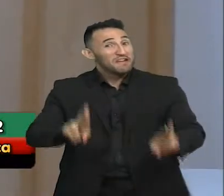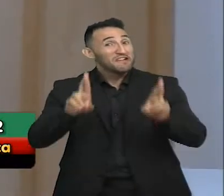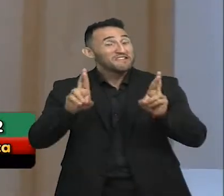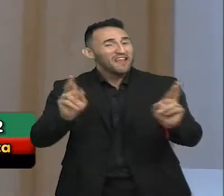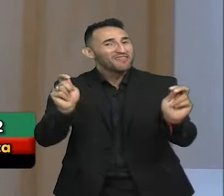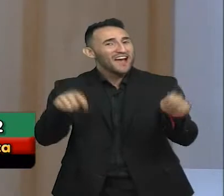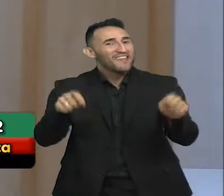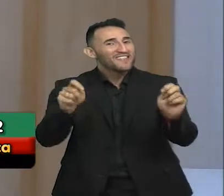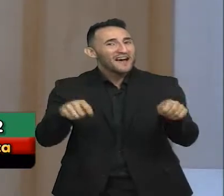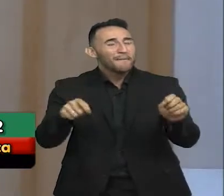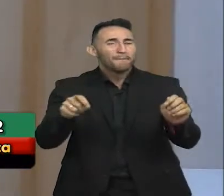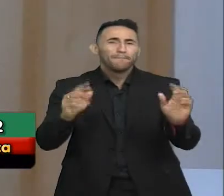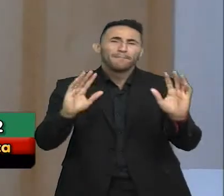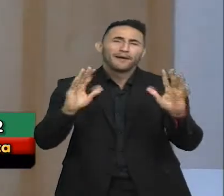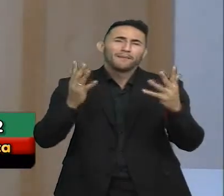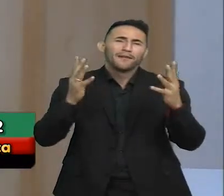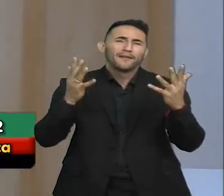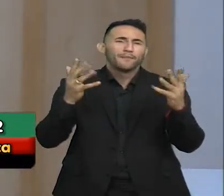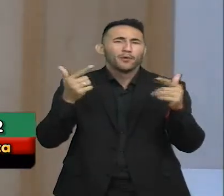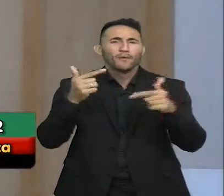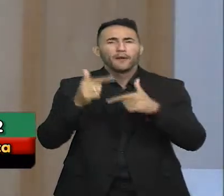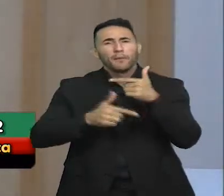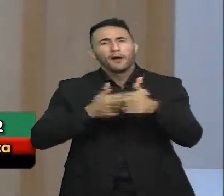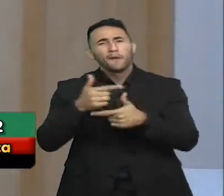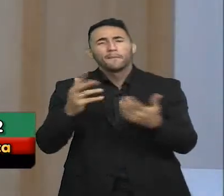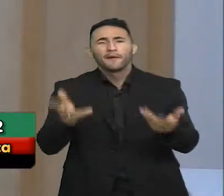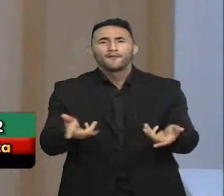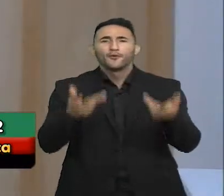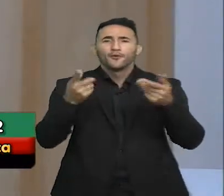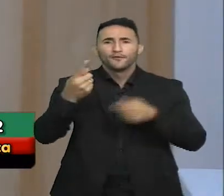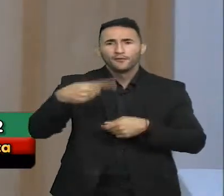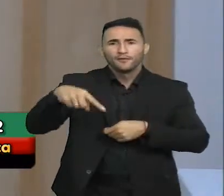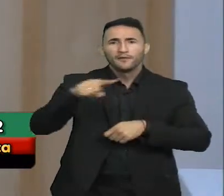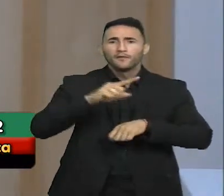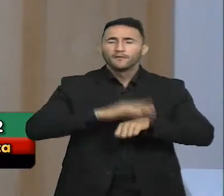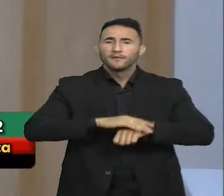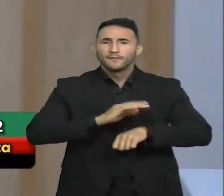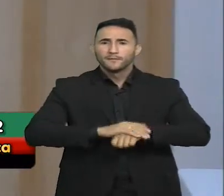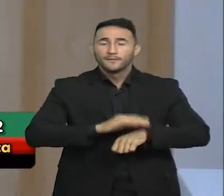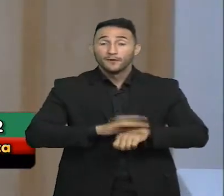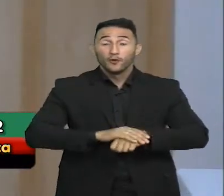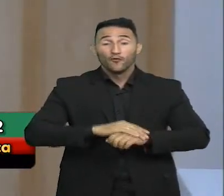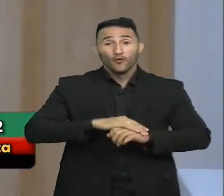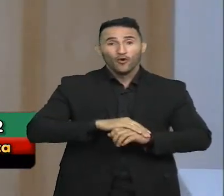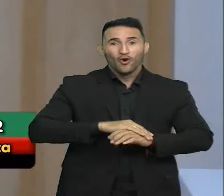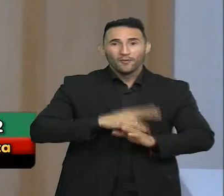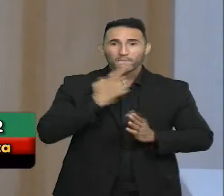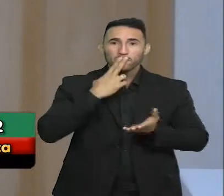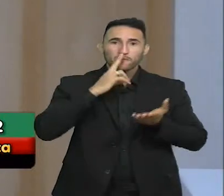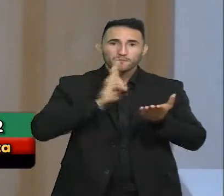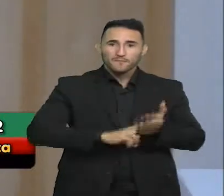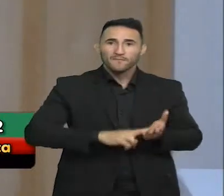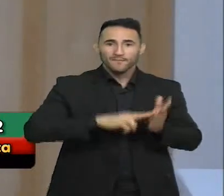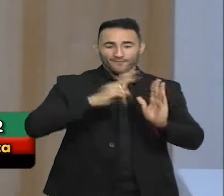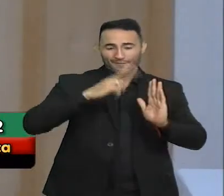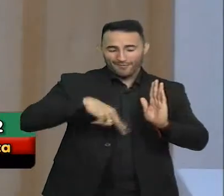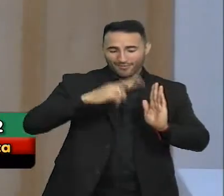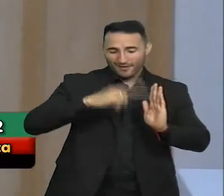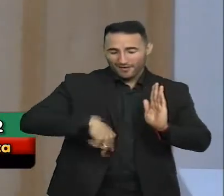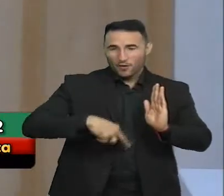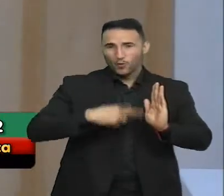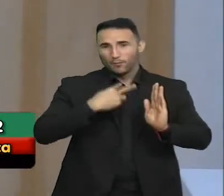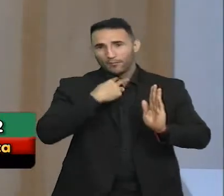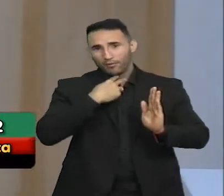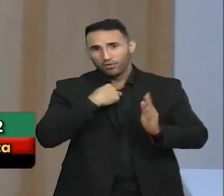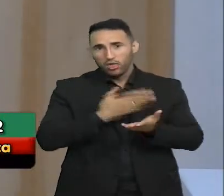gente? Parabéns pelo trabalho incrível que vocês têm feito. E vou ler a carta, para não me atrapalhar muito, não, porque eu também não posso